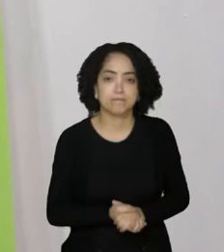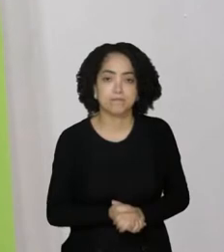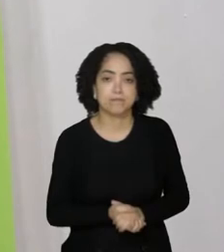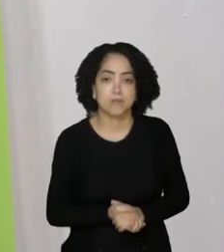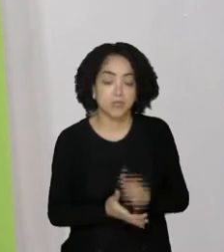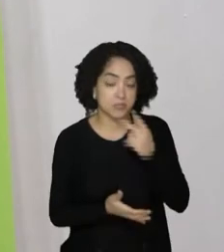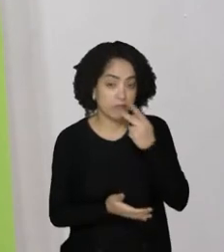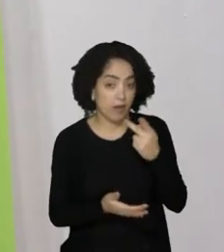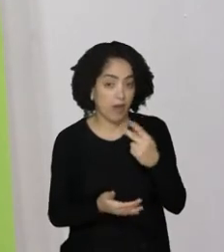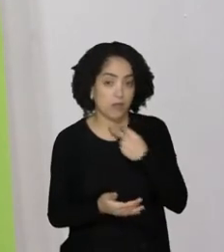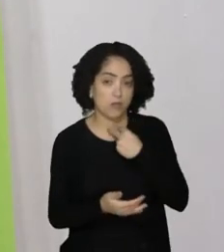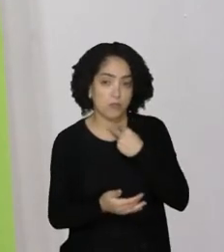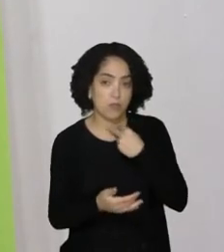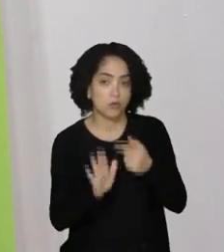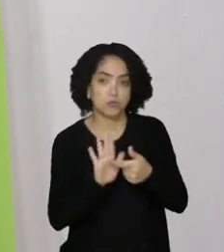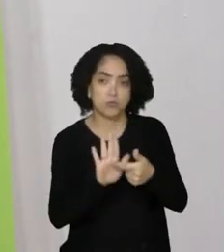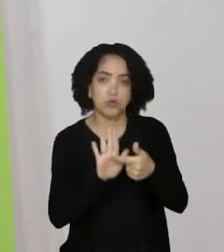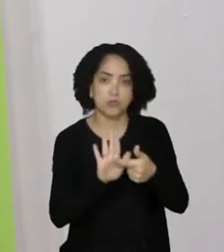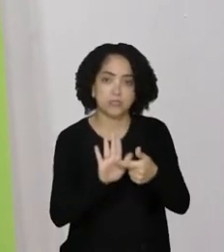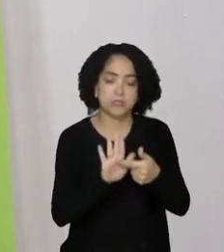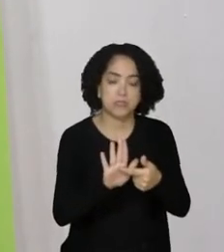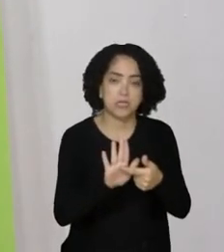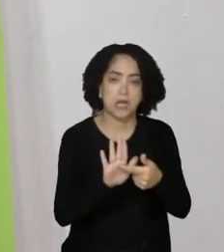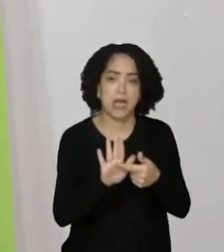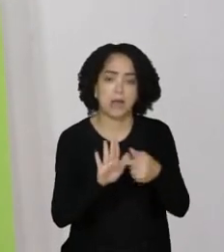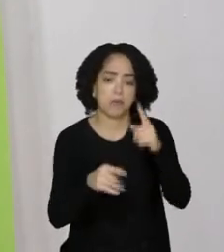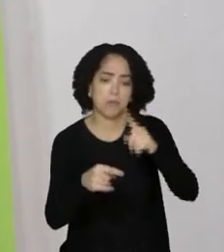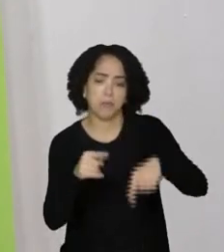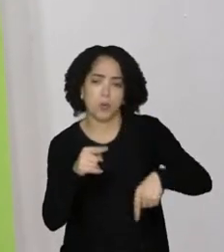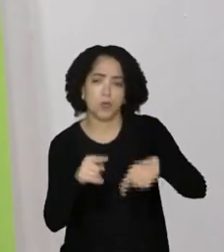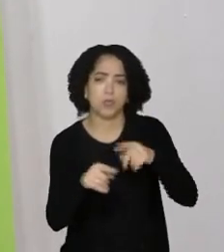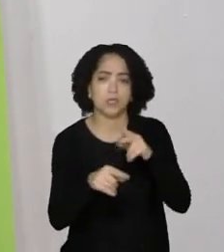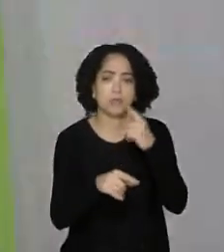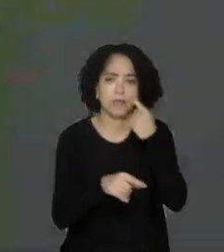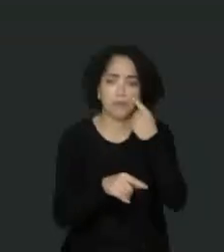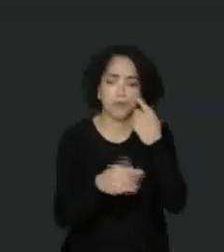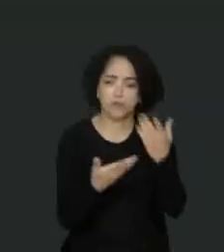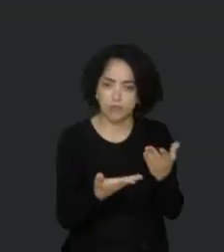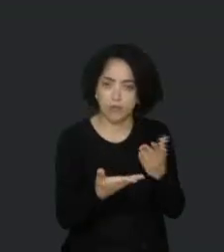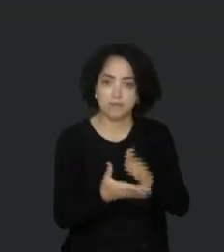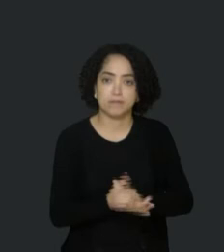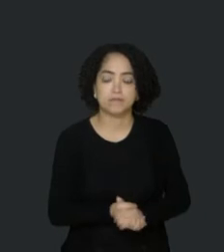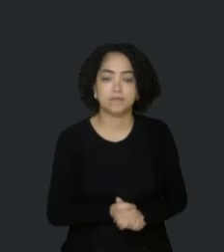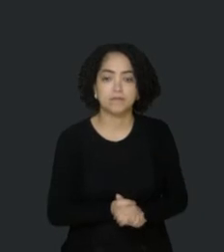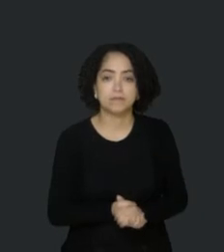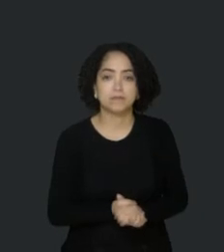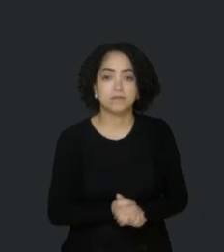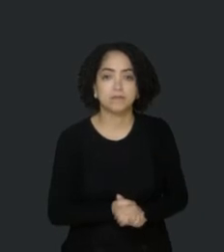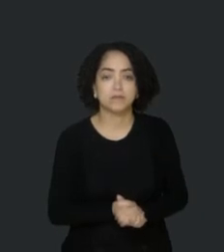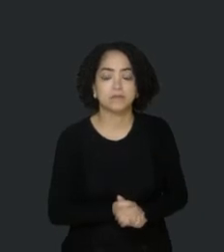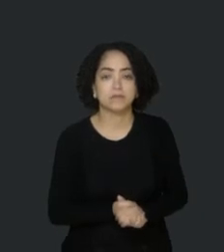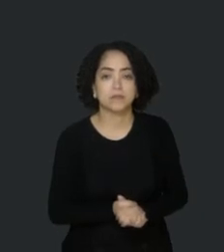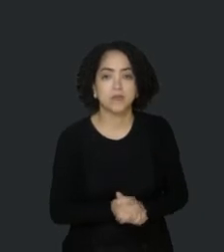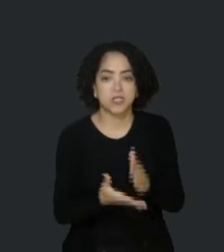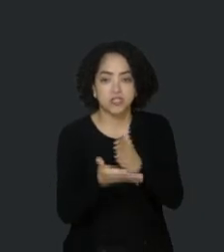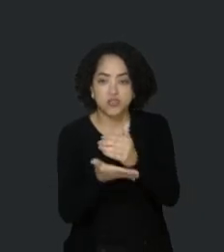mostrar porque a comissão de valores proíbe mostrar divisão de lucros